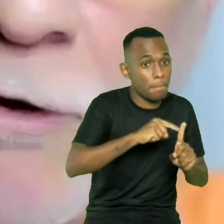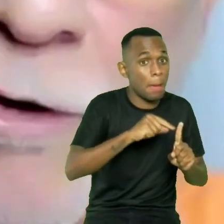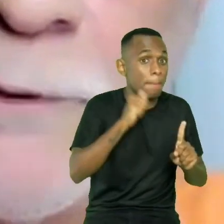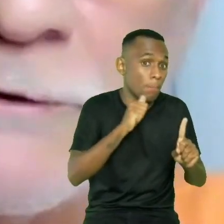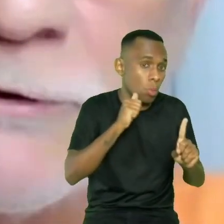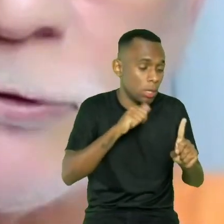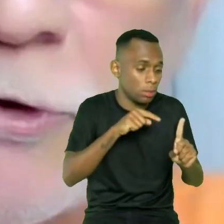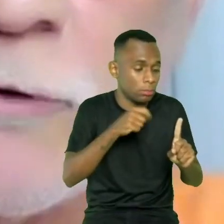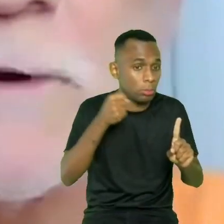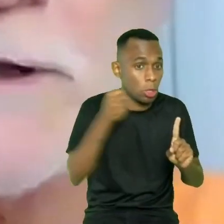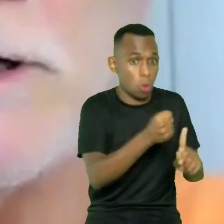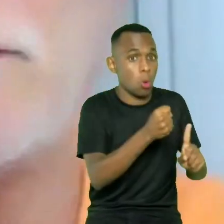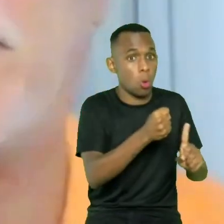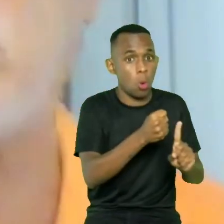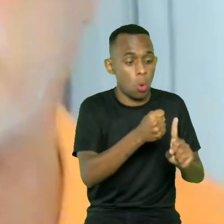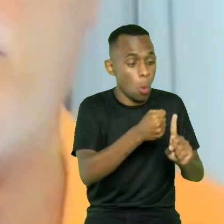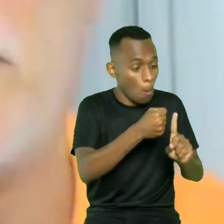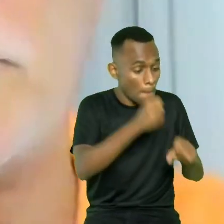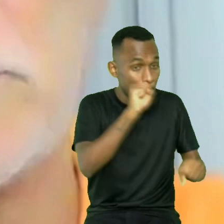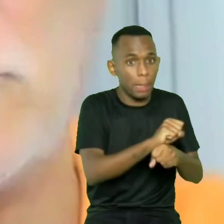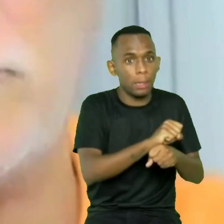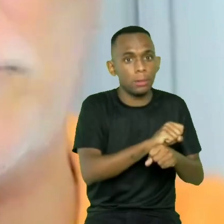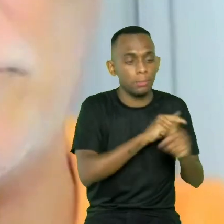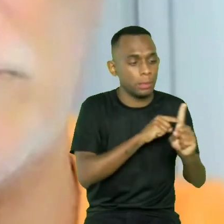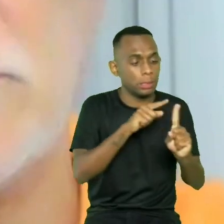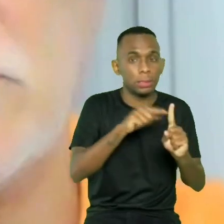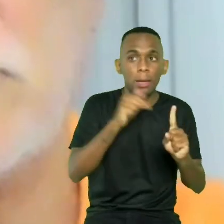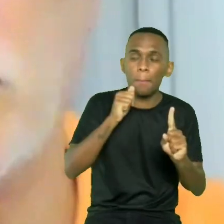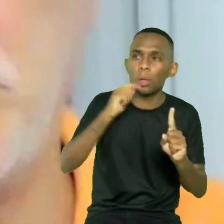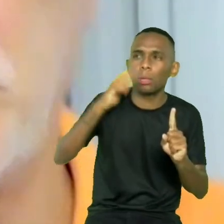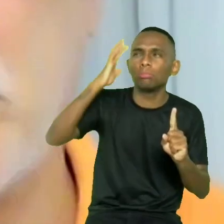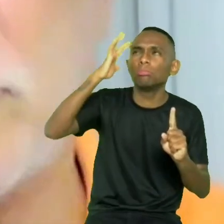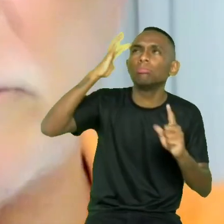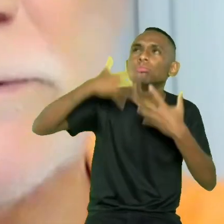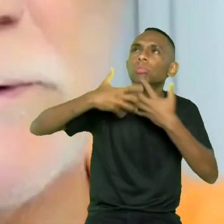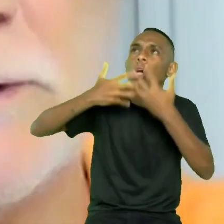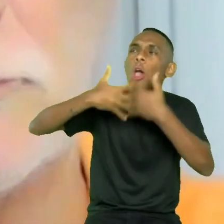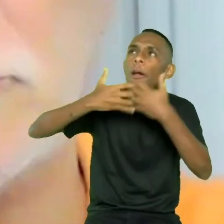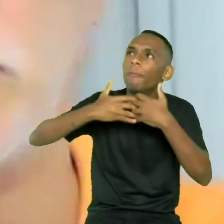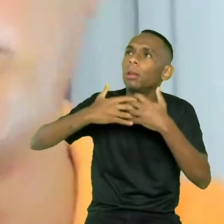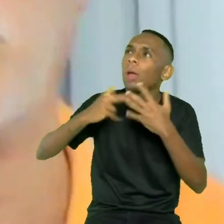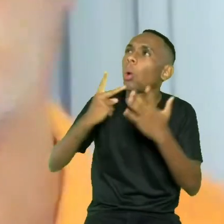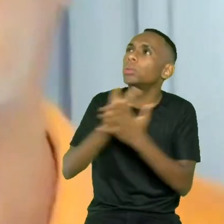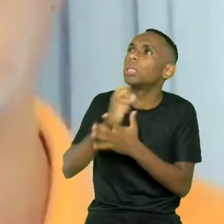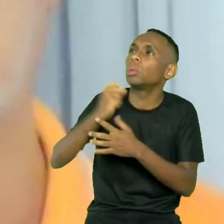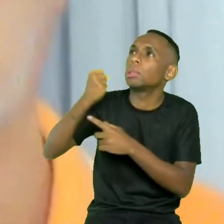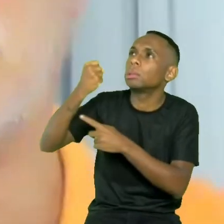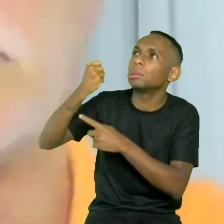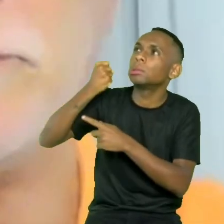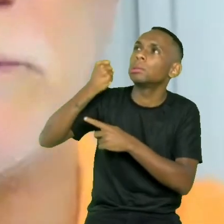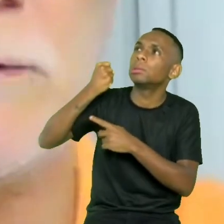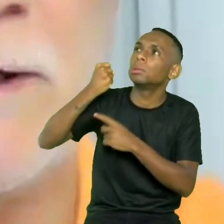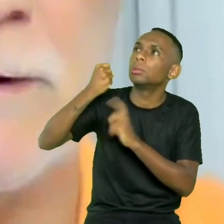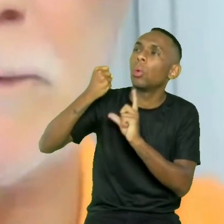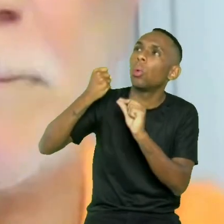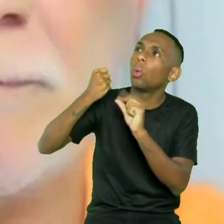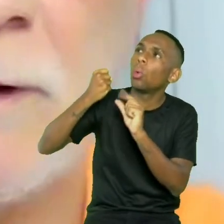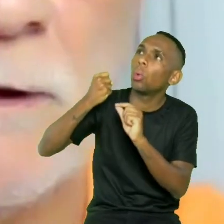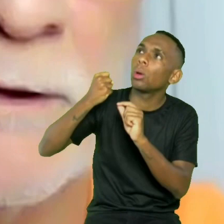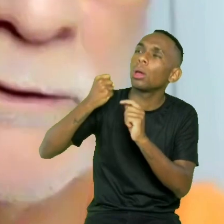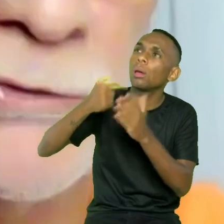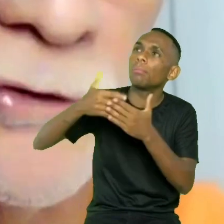eu interrompo esse soco para que ela faça uma reflexão sobre o que está acontecendo, sobre o que aconteceu com a vida